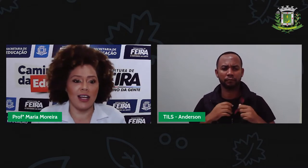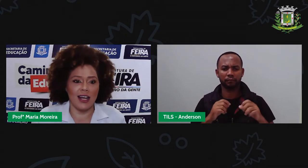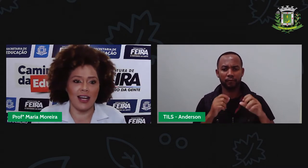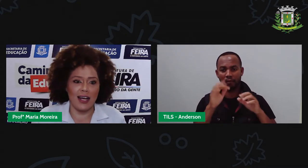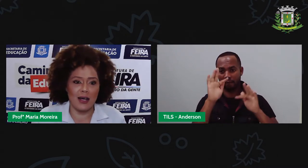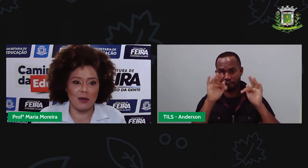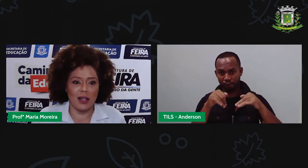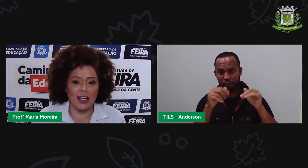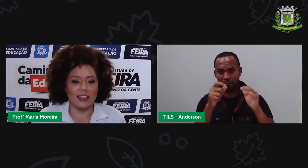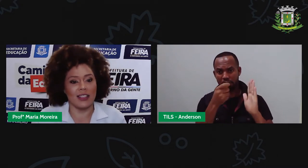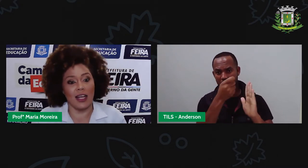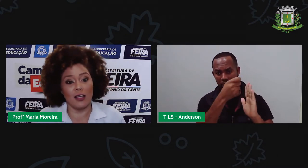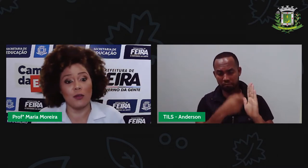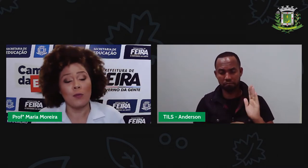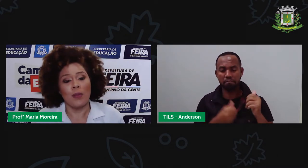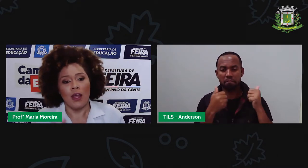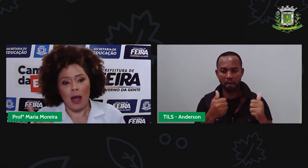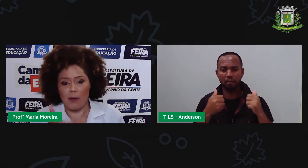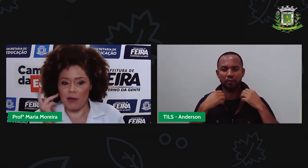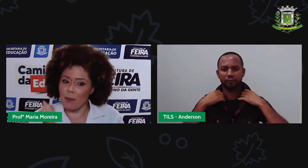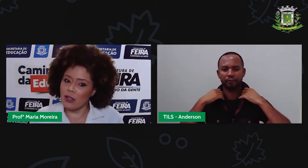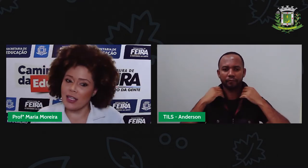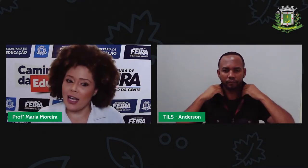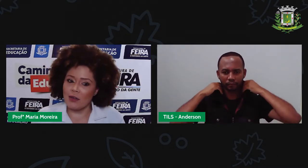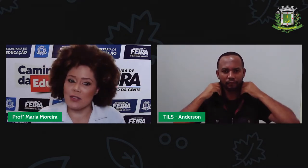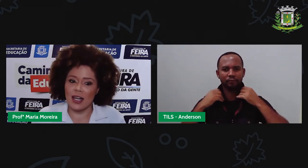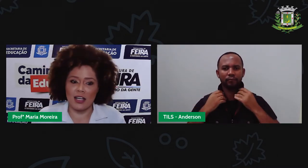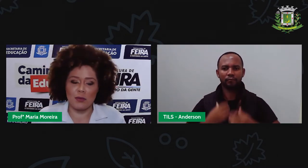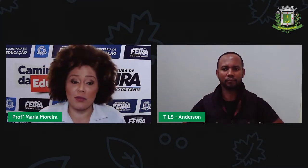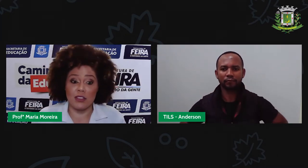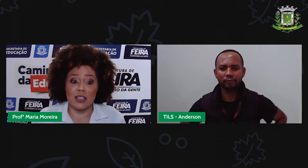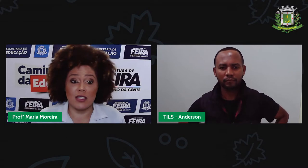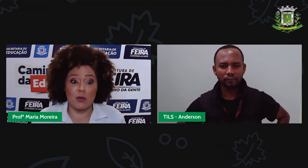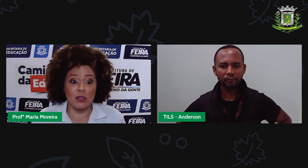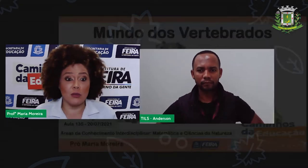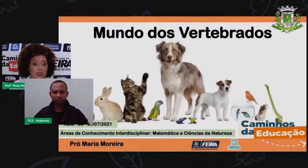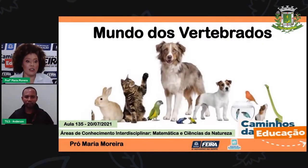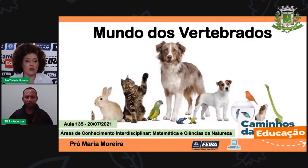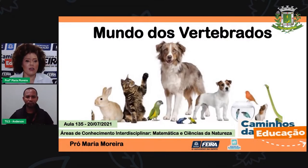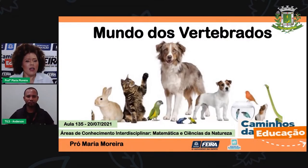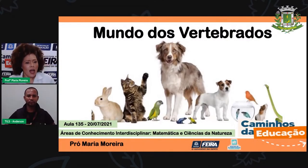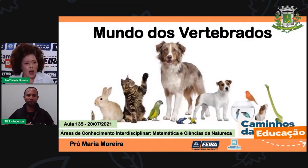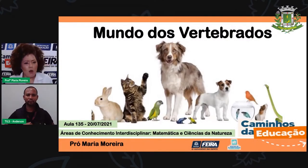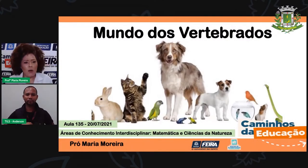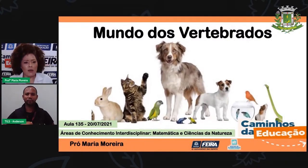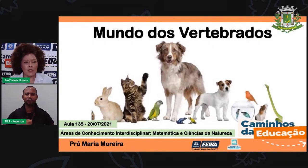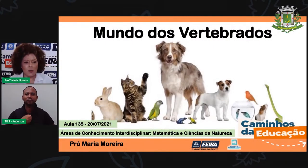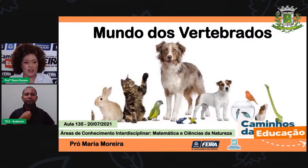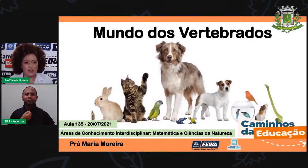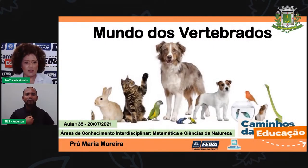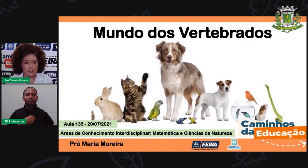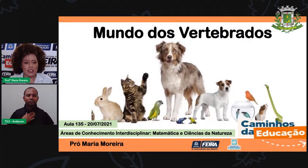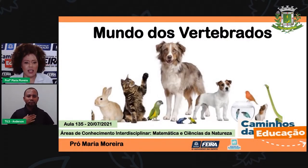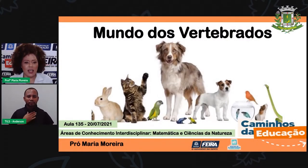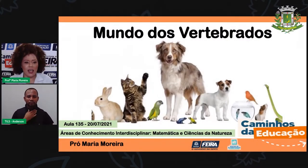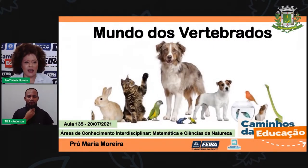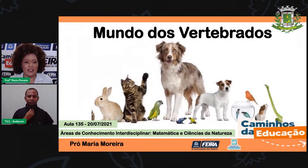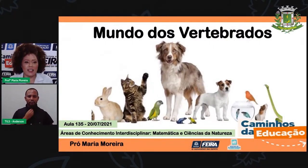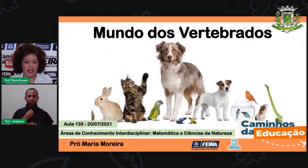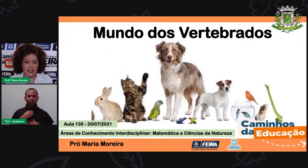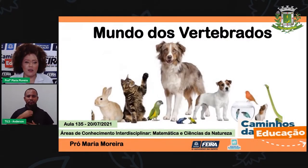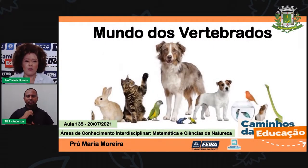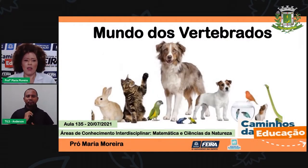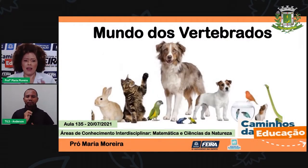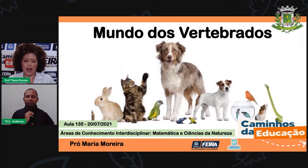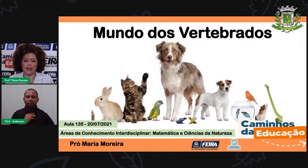no final da aula, certo? A prova é botar aqui o slide pra vocês, enquanto isso, arruma aí o espaço de vocês,